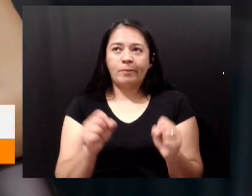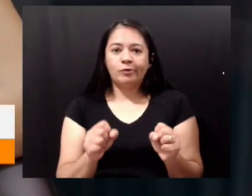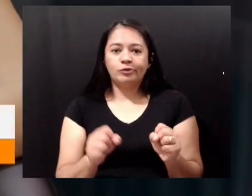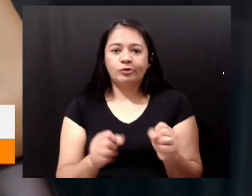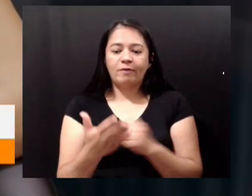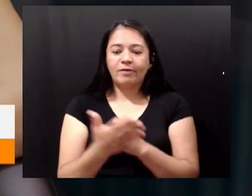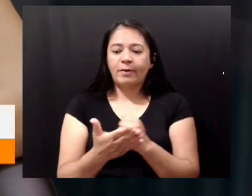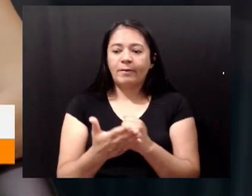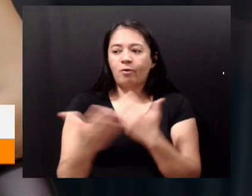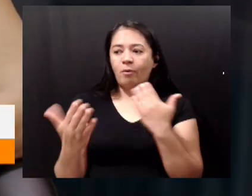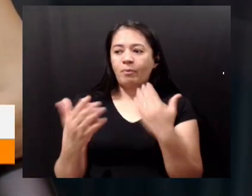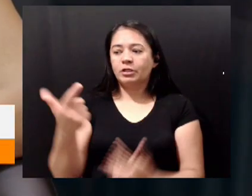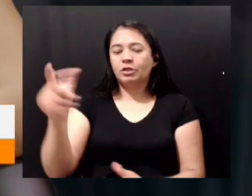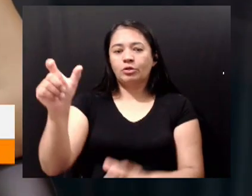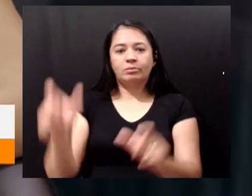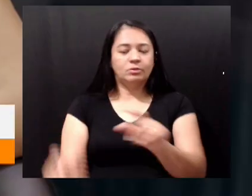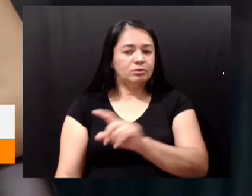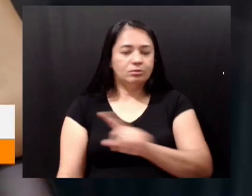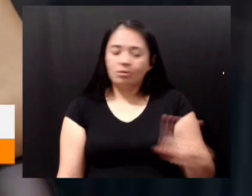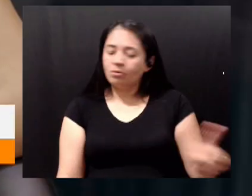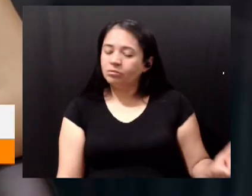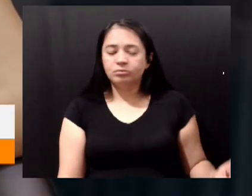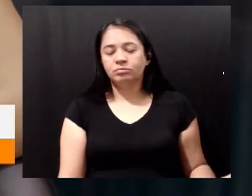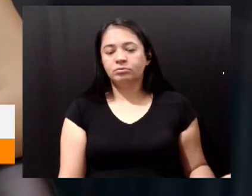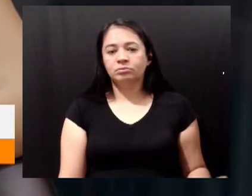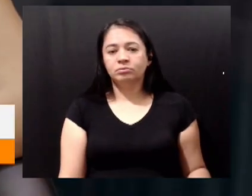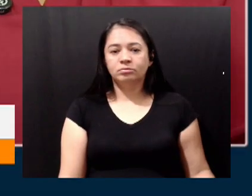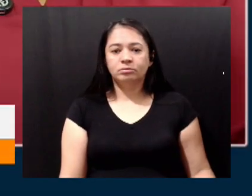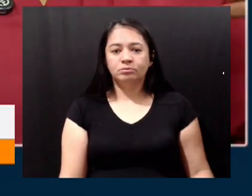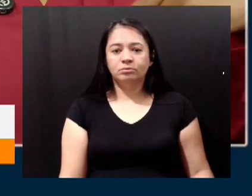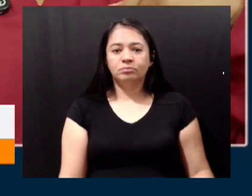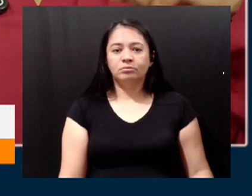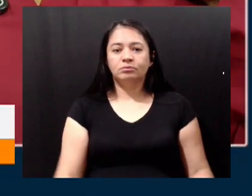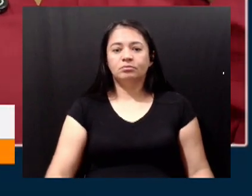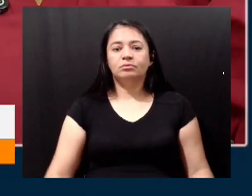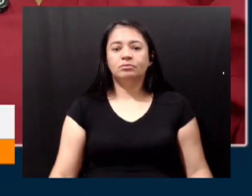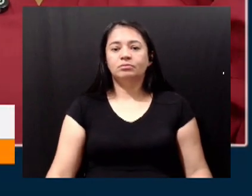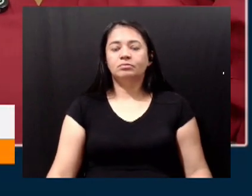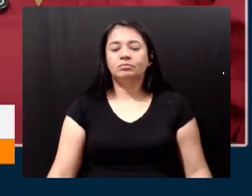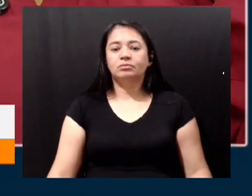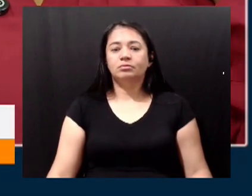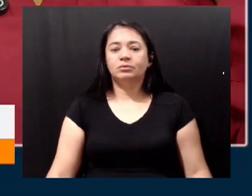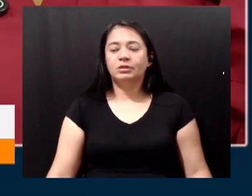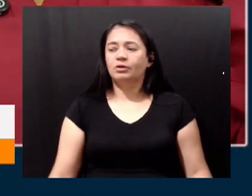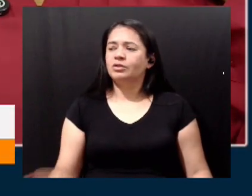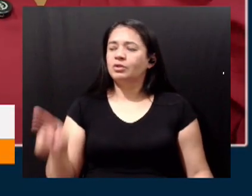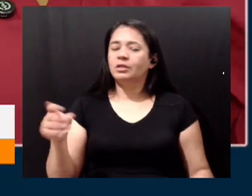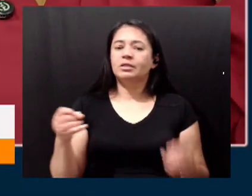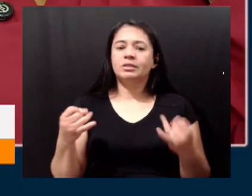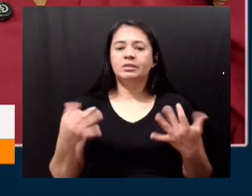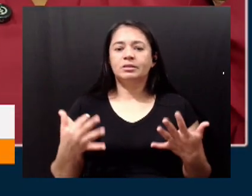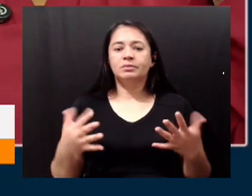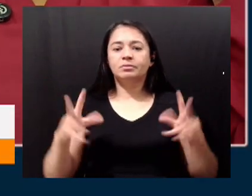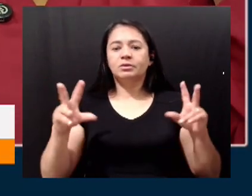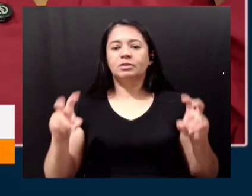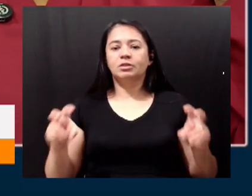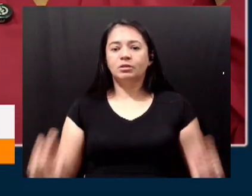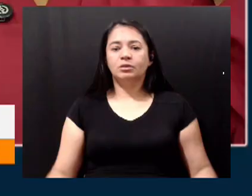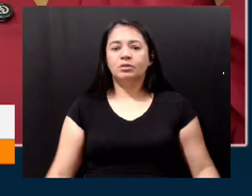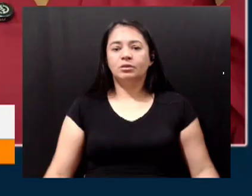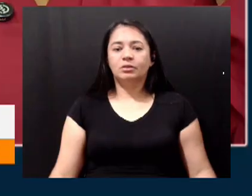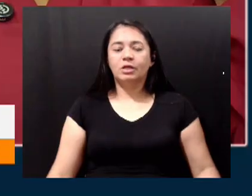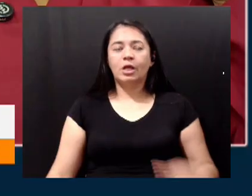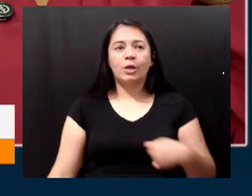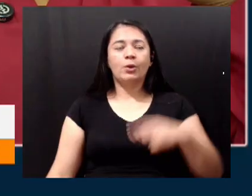outro para saber se aquele remédio vai ser bom ou não para você. Muito bem, quando a doutora fala sobre isso, me lembro